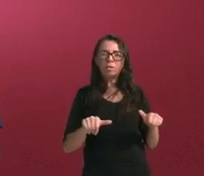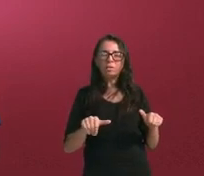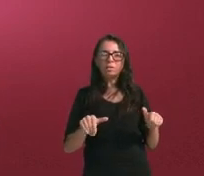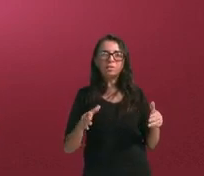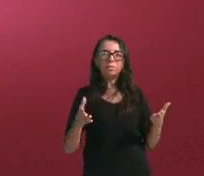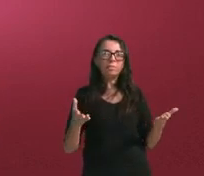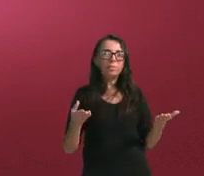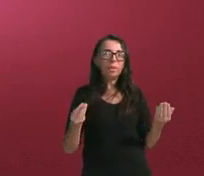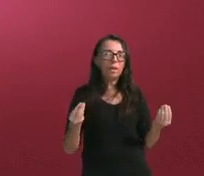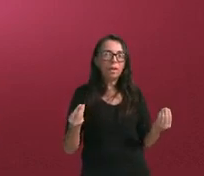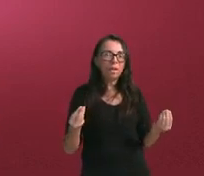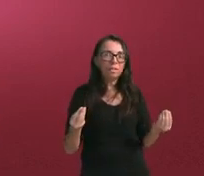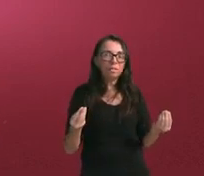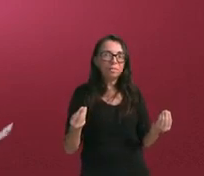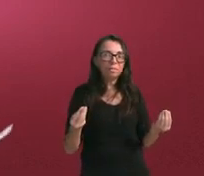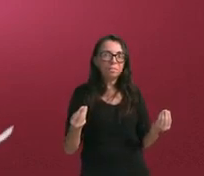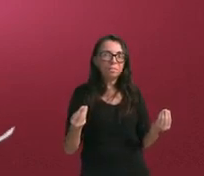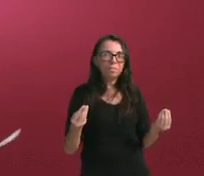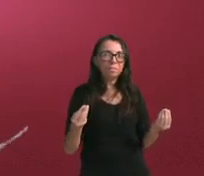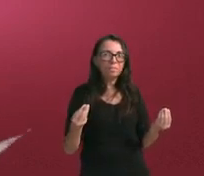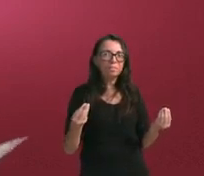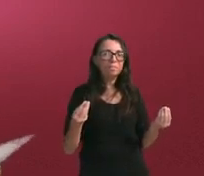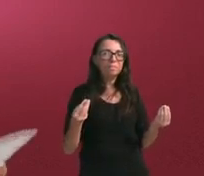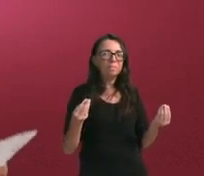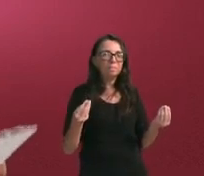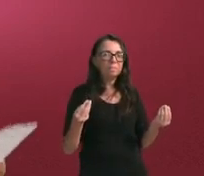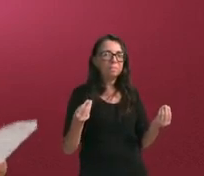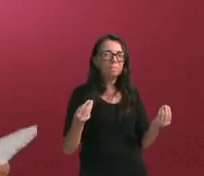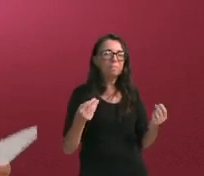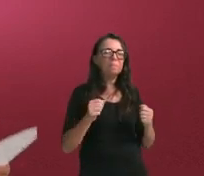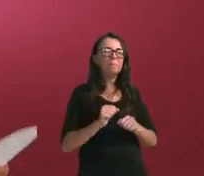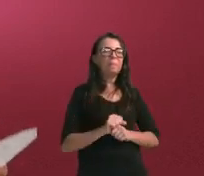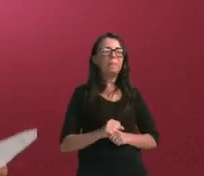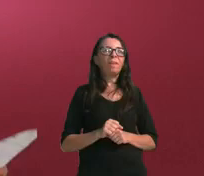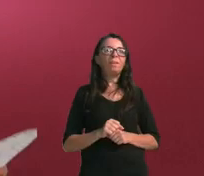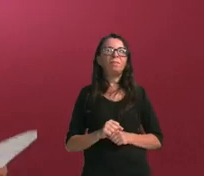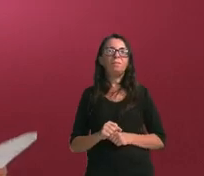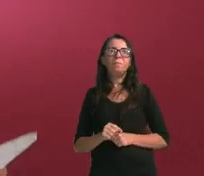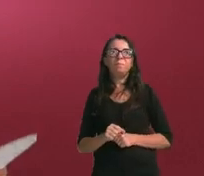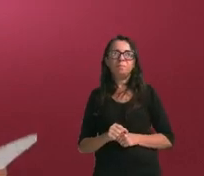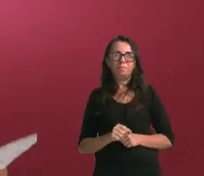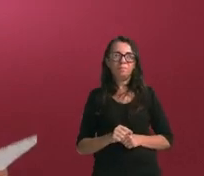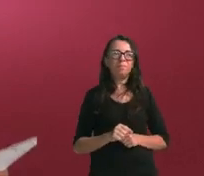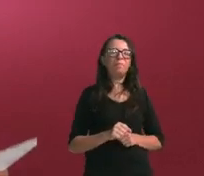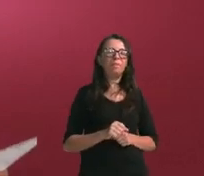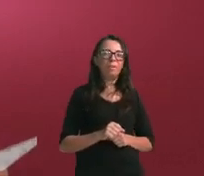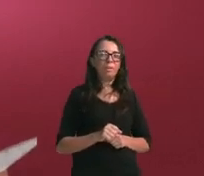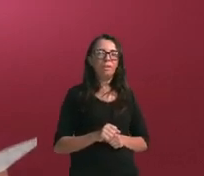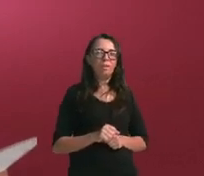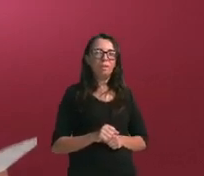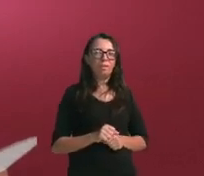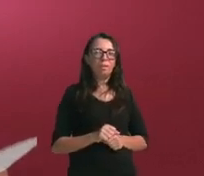que Deus mandou Moisés e Arão fazerem? Que estendessem